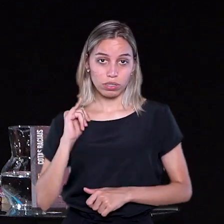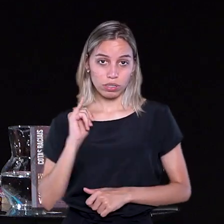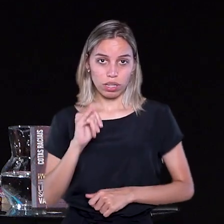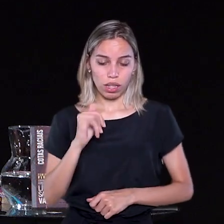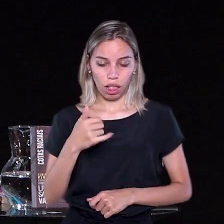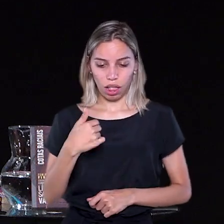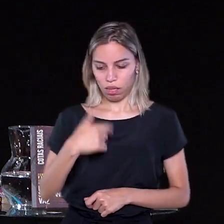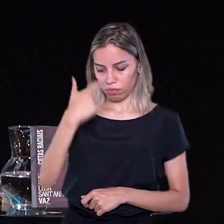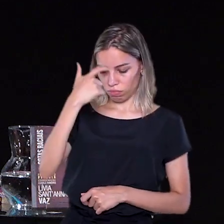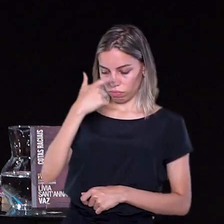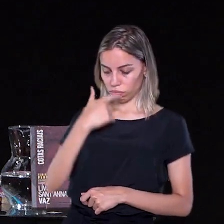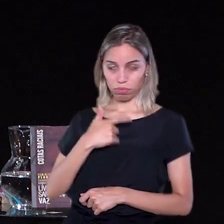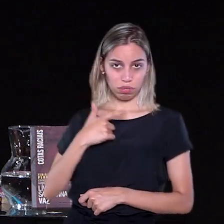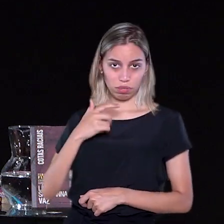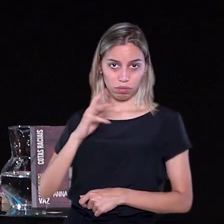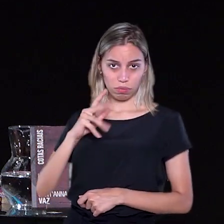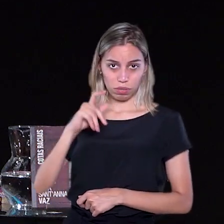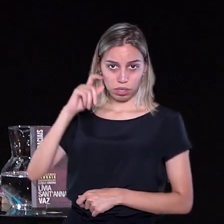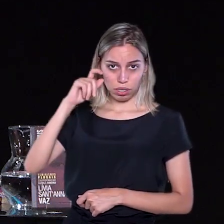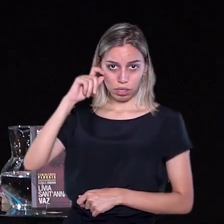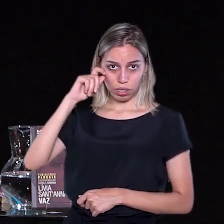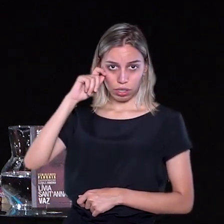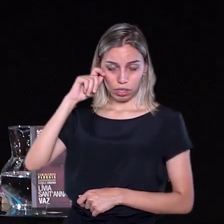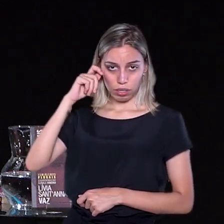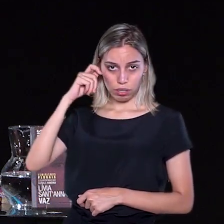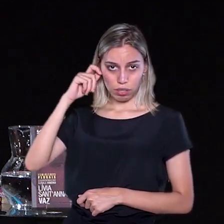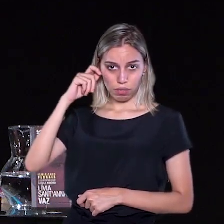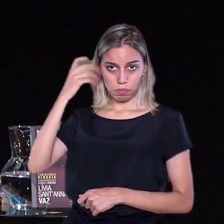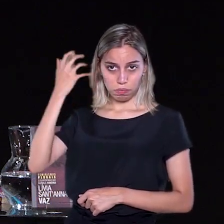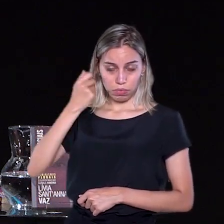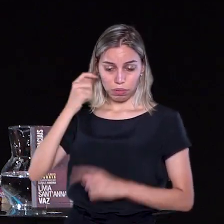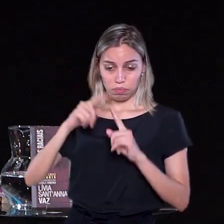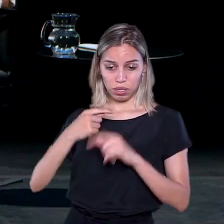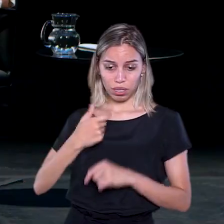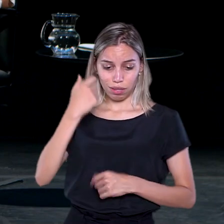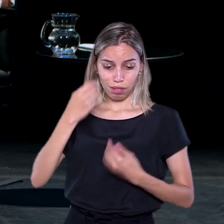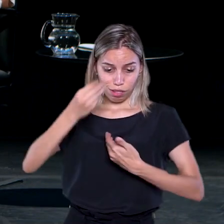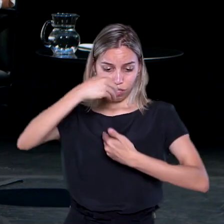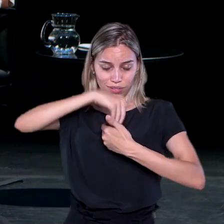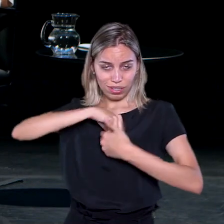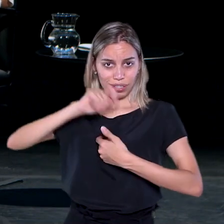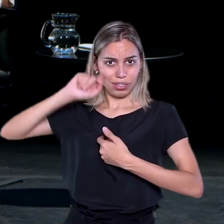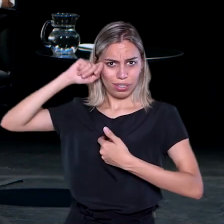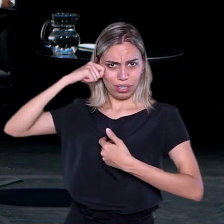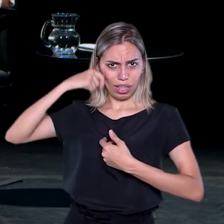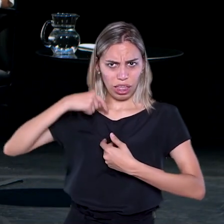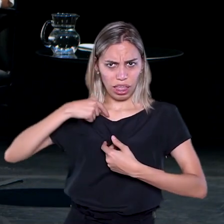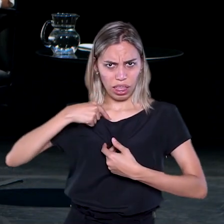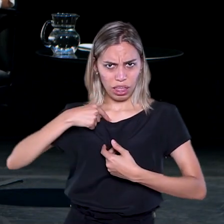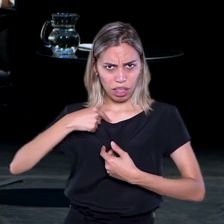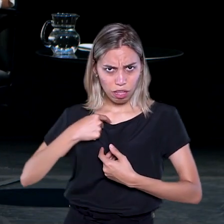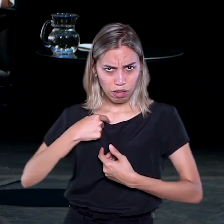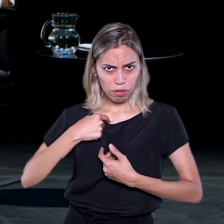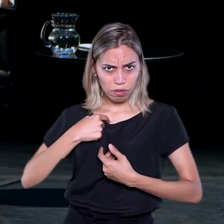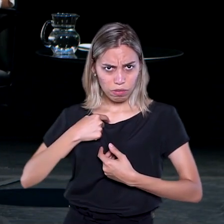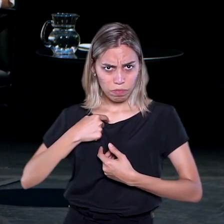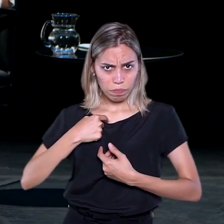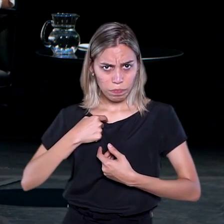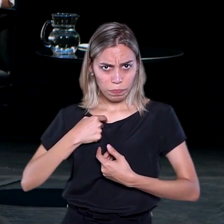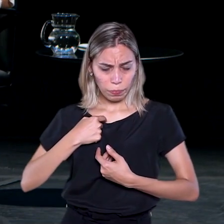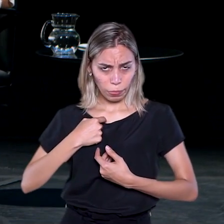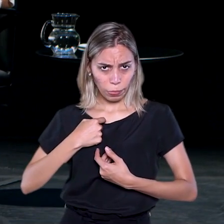sinto negra. Não é para se sentir negra por dentro, gente. Porque se sentir negra por dentro não lhe faz ser vítima de racismo. Né? Pois